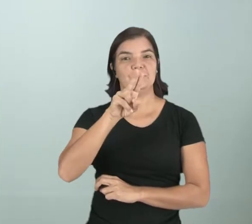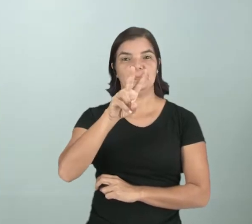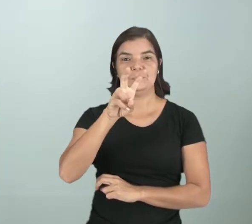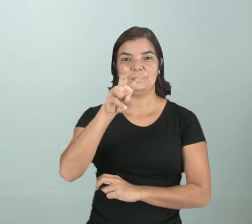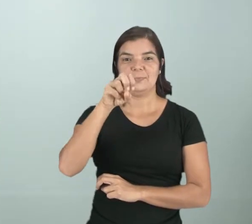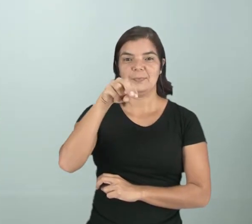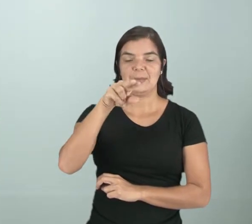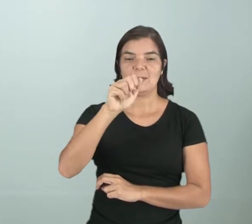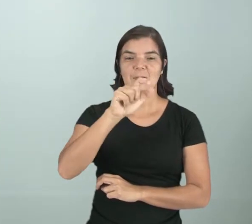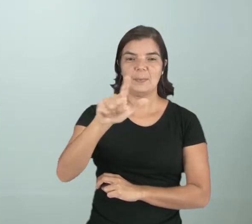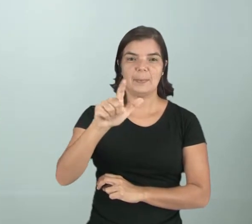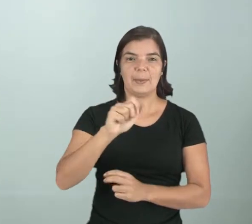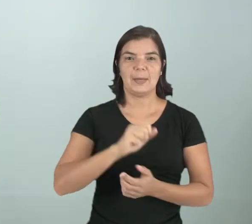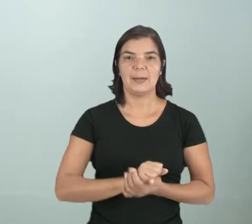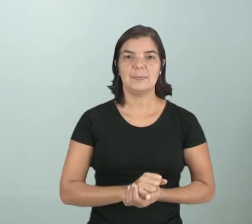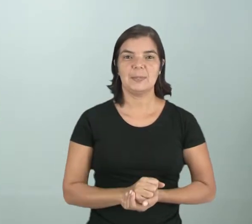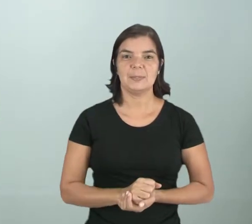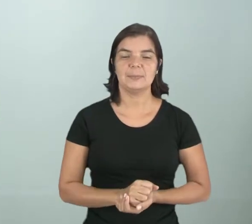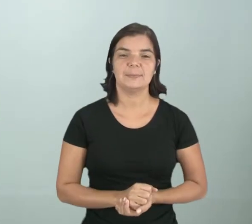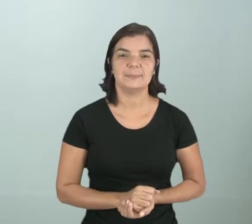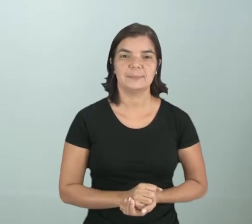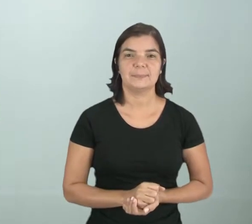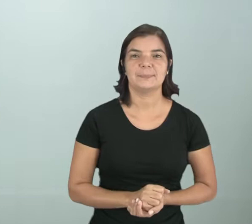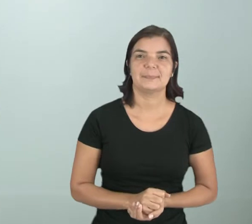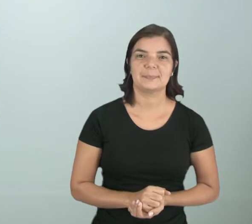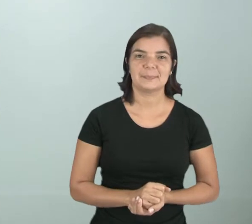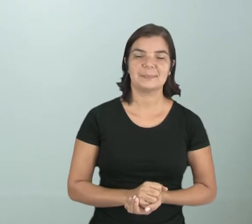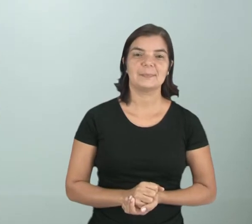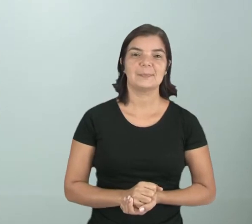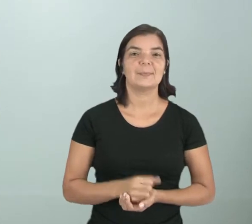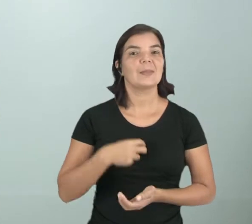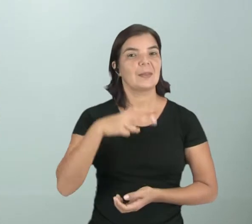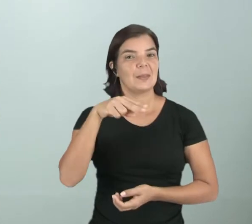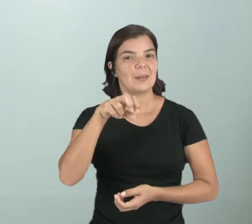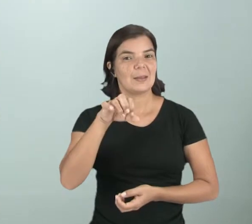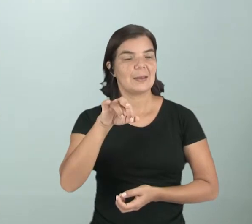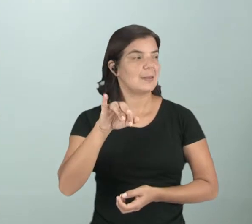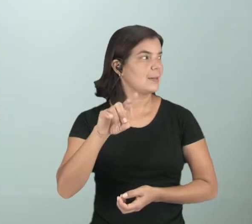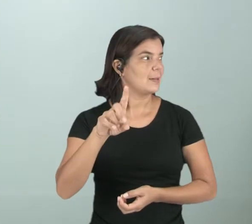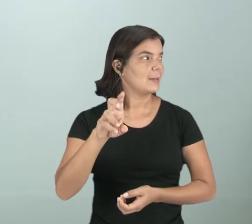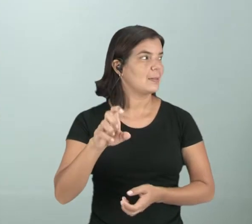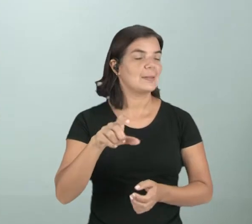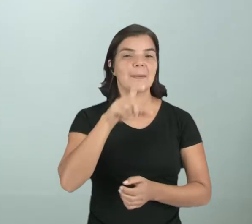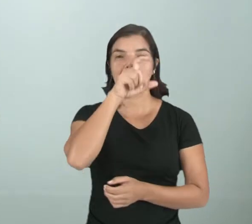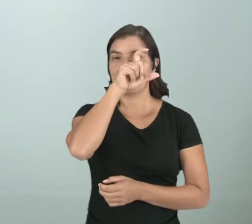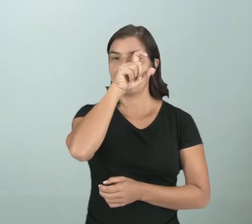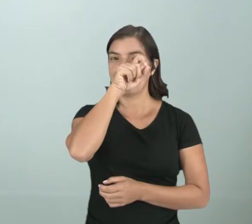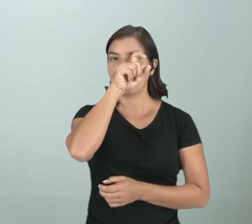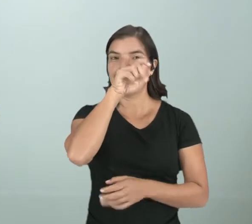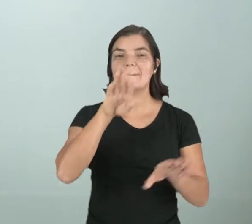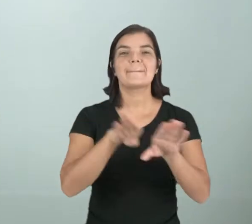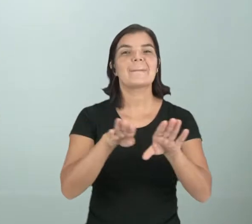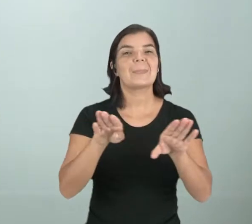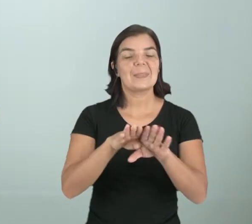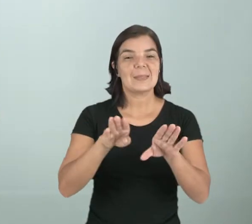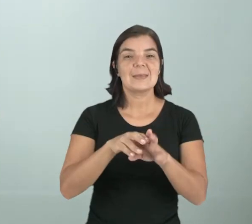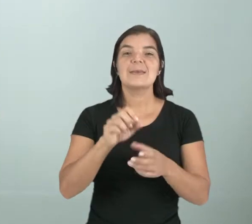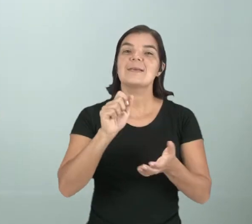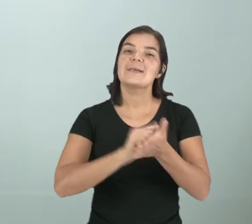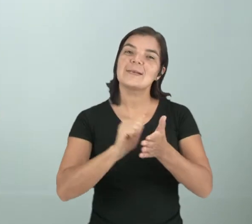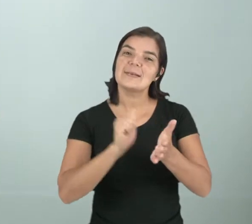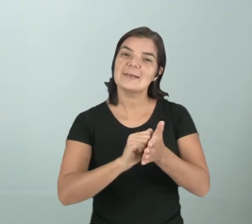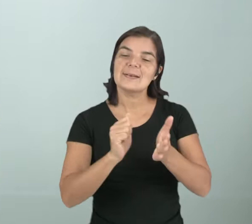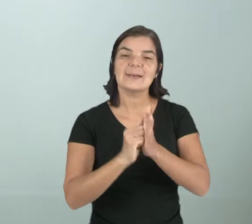foi Mércia Maria Leitão e Neide Duarte. E quem fez